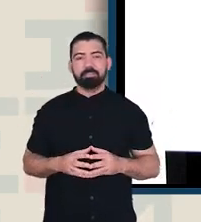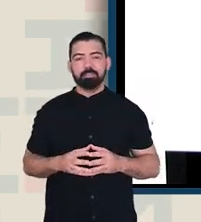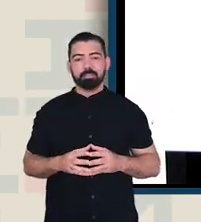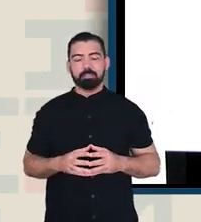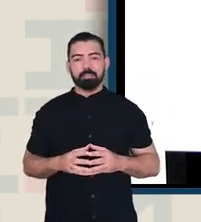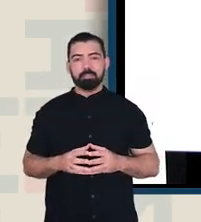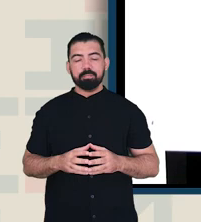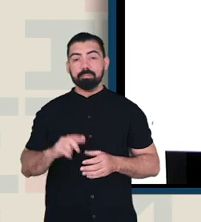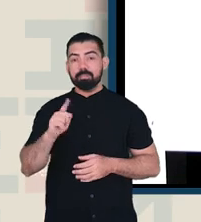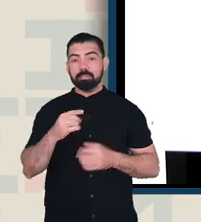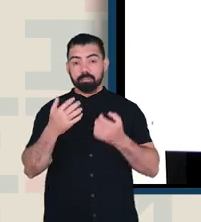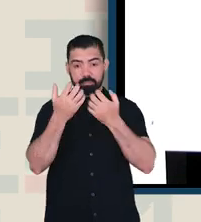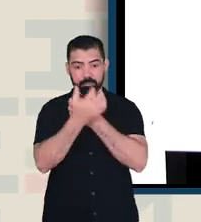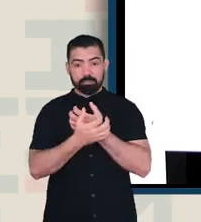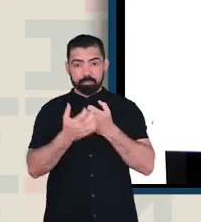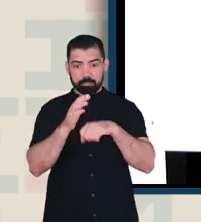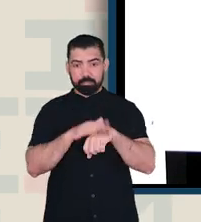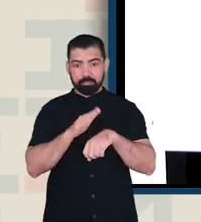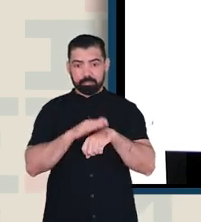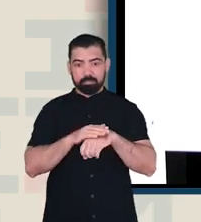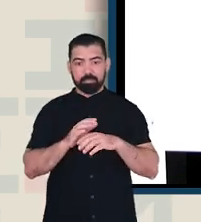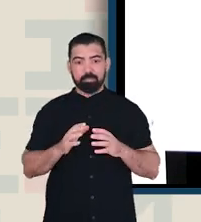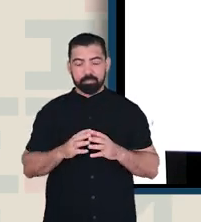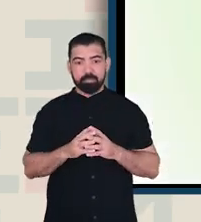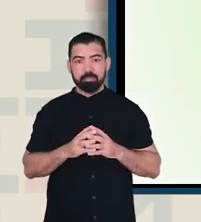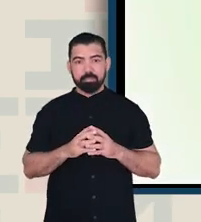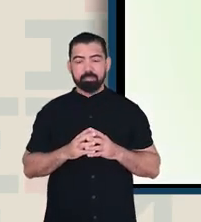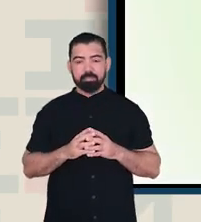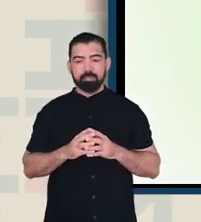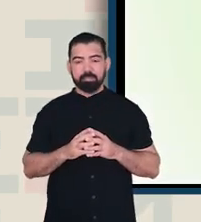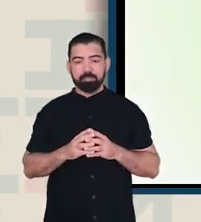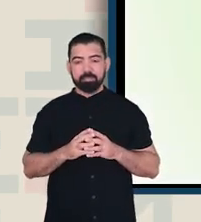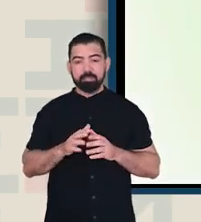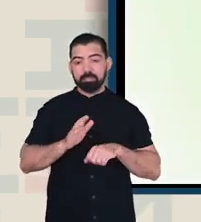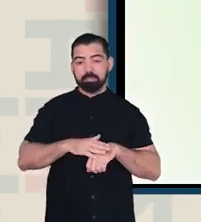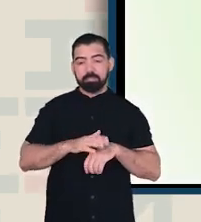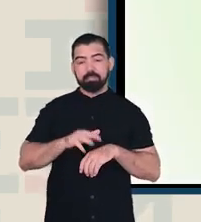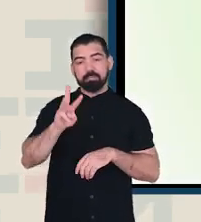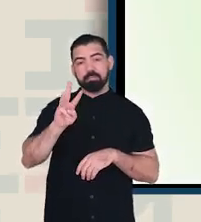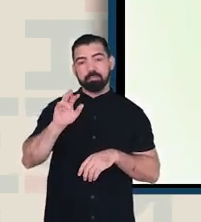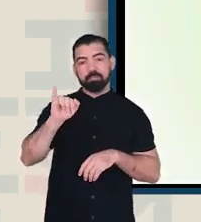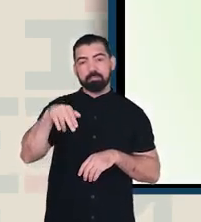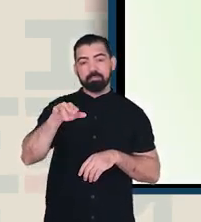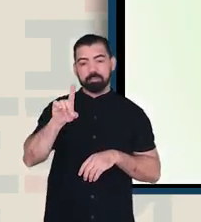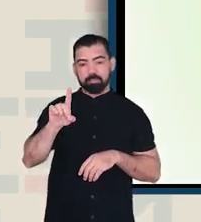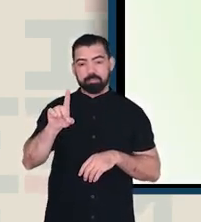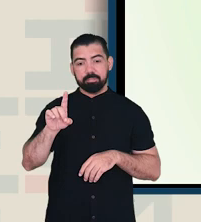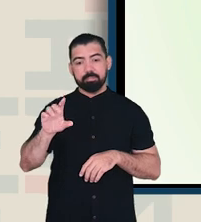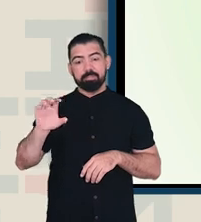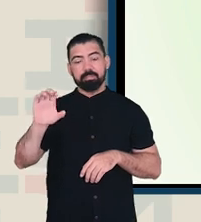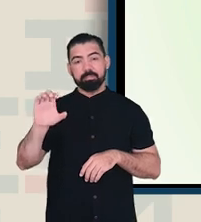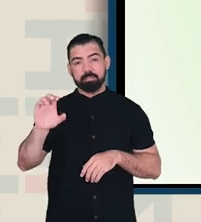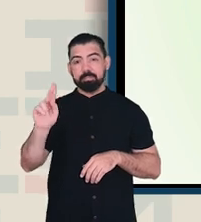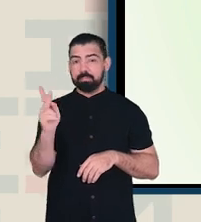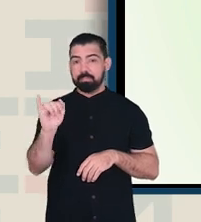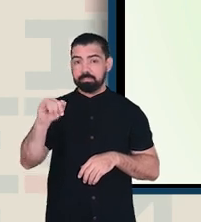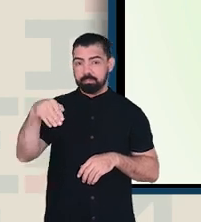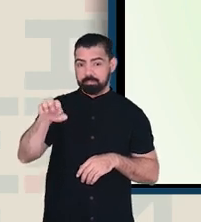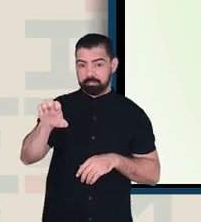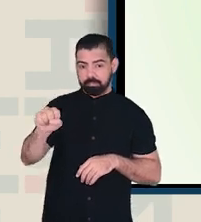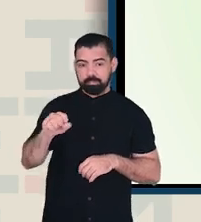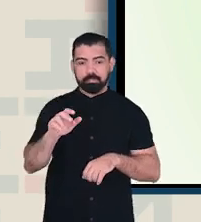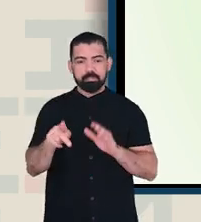é a música One Chimes, do Dennis Malley, que é aquele que a gente